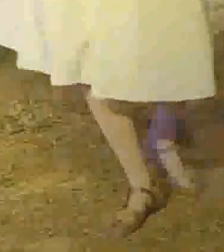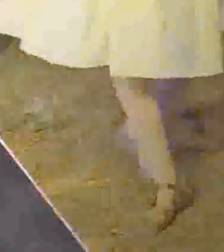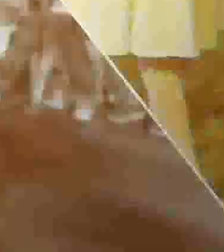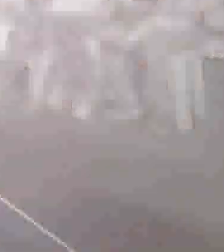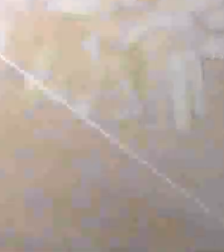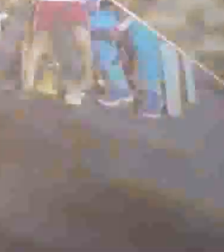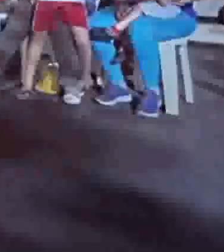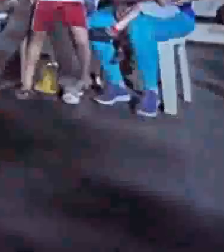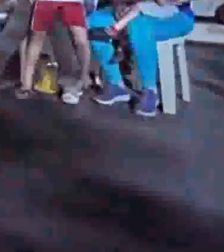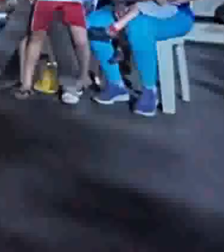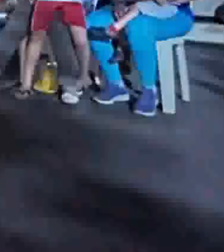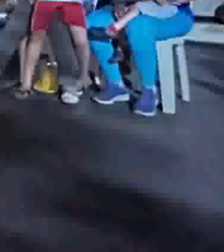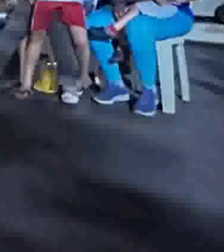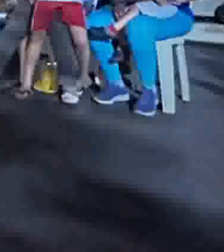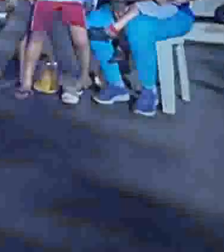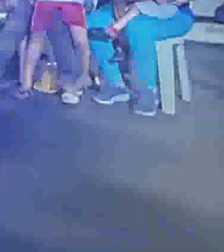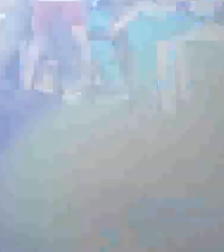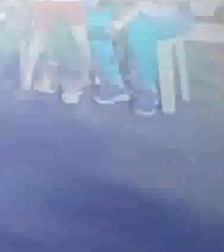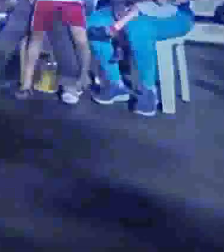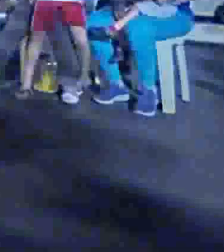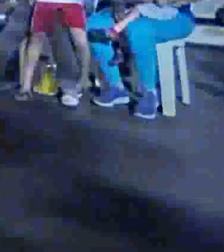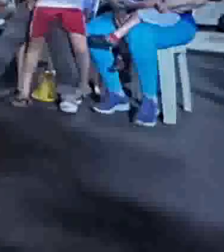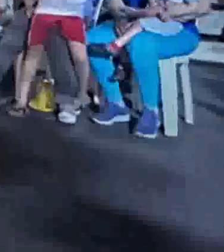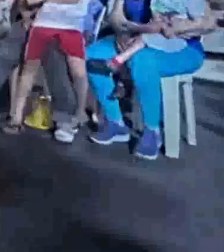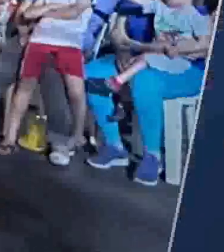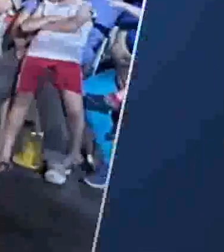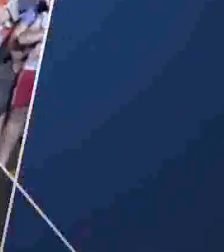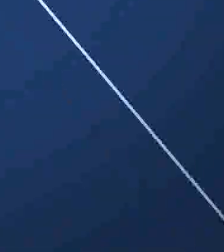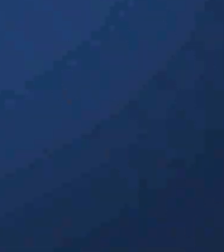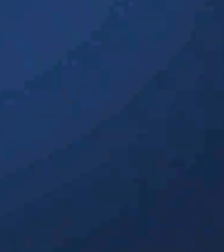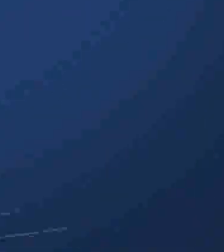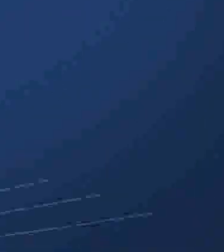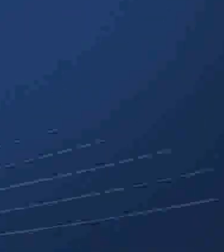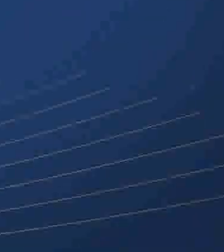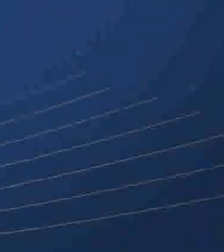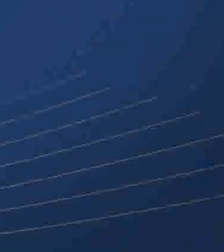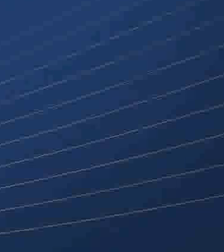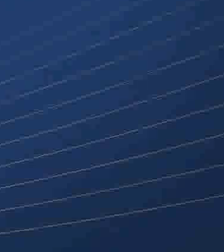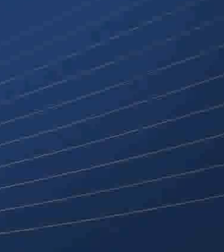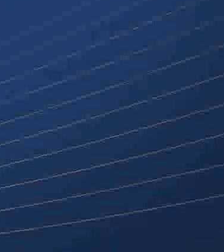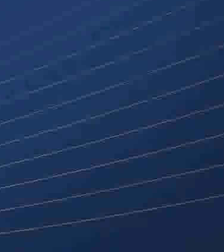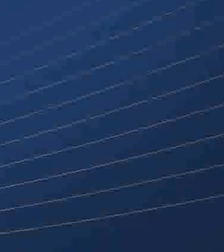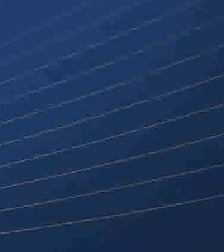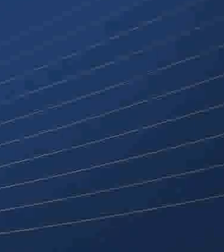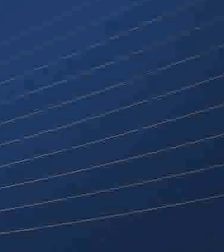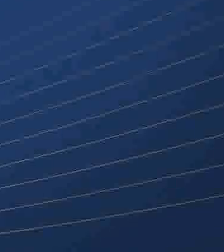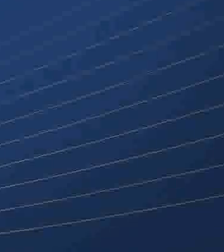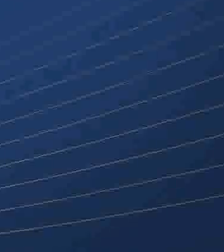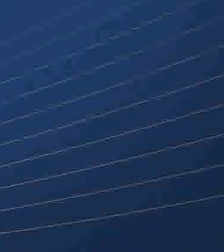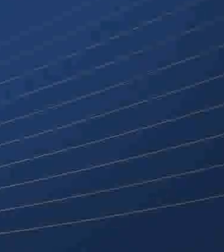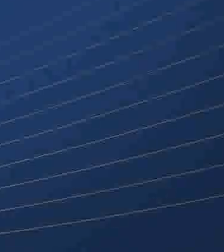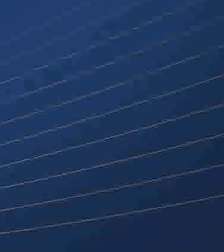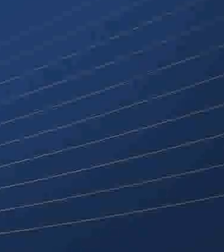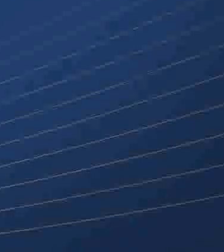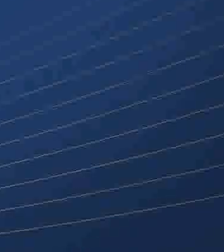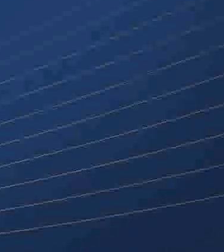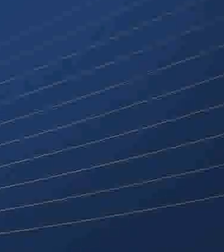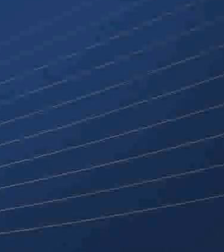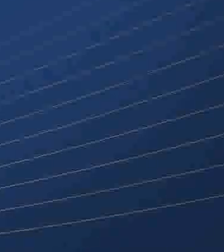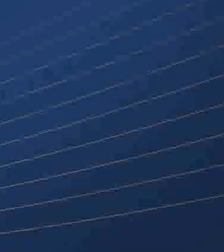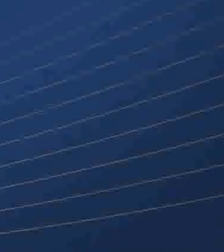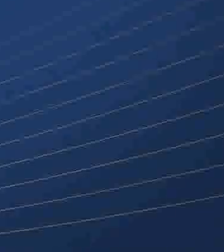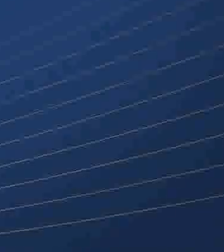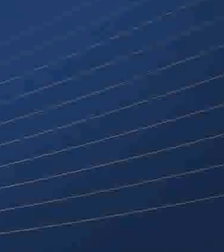letras douradas, Kim Rosa, ao lado, lê-se Paracatu. Há 3 banners em degradê do azul ao rosa, lê-se Ministério da Cultura e Kim Rosa